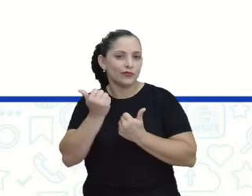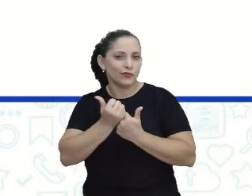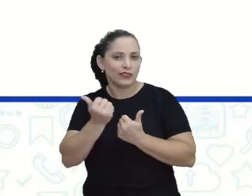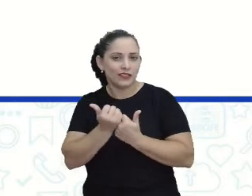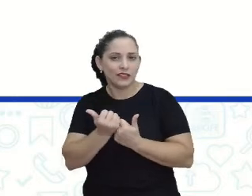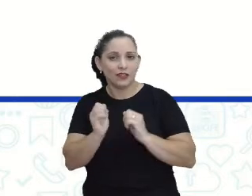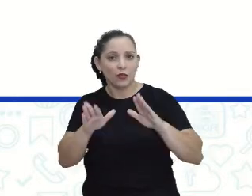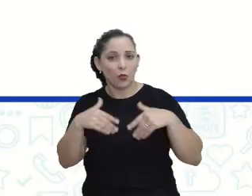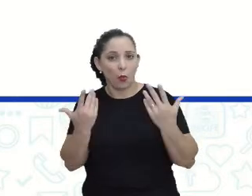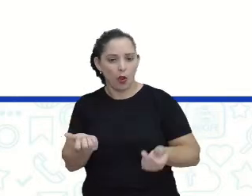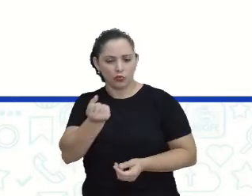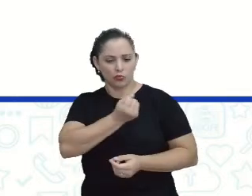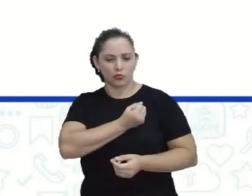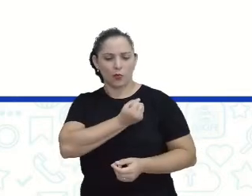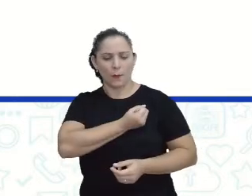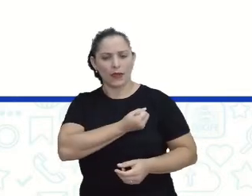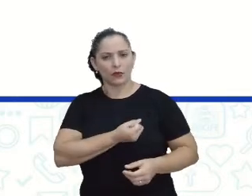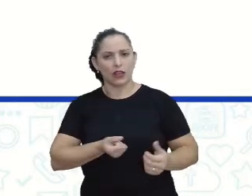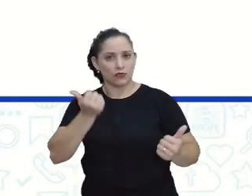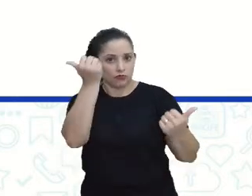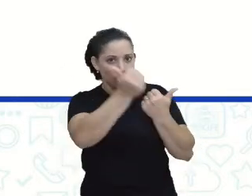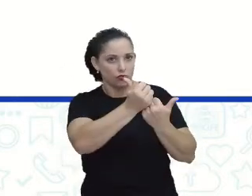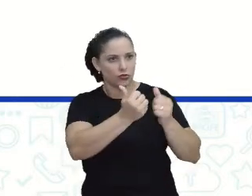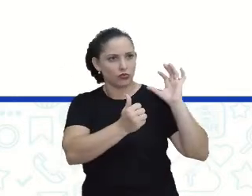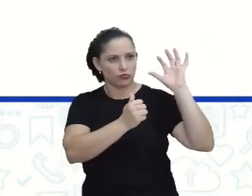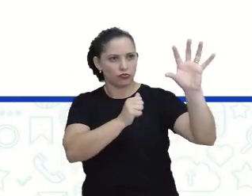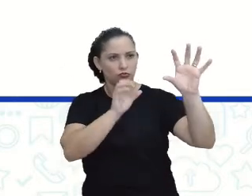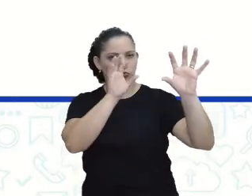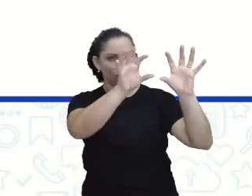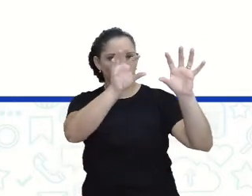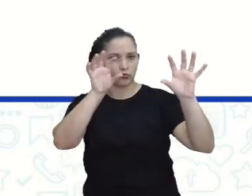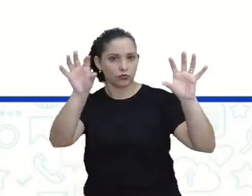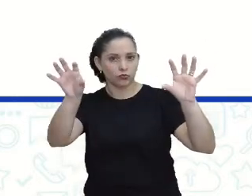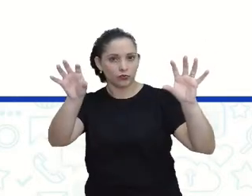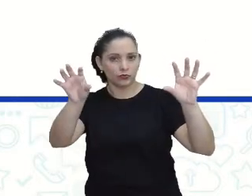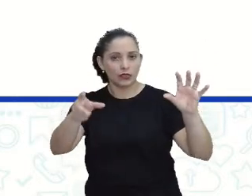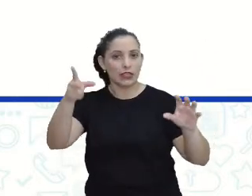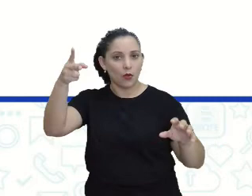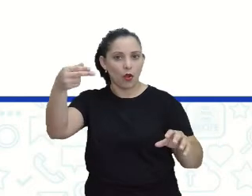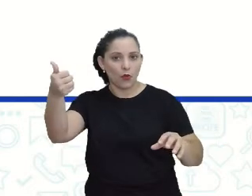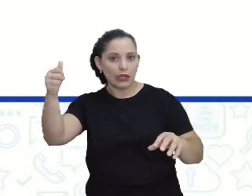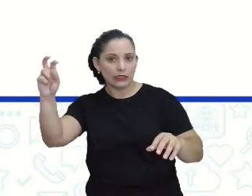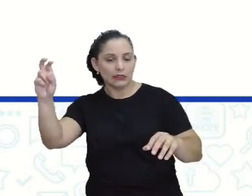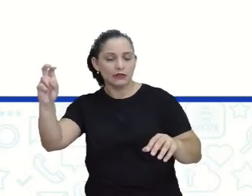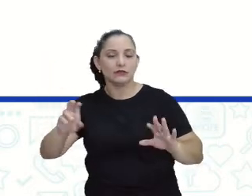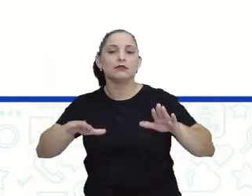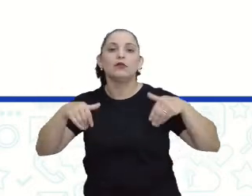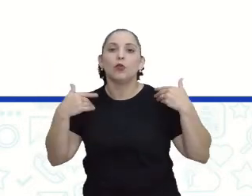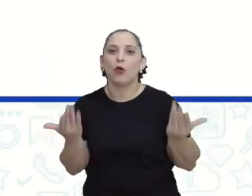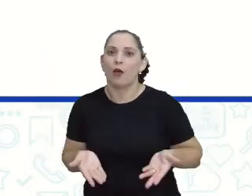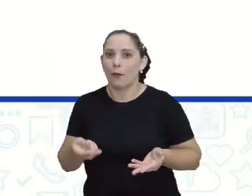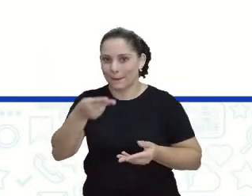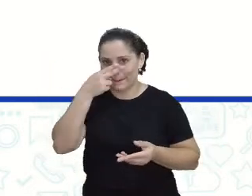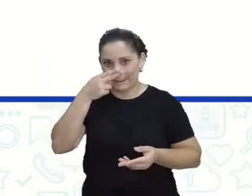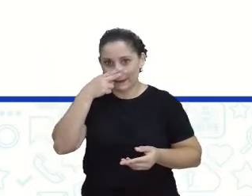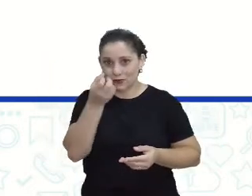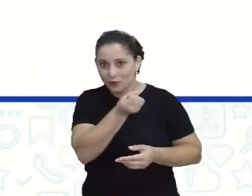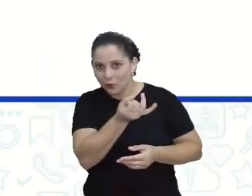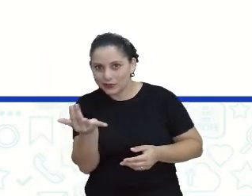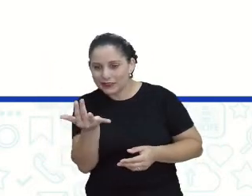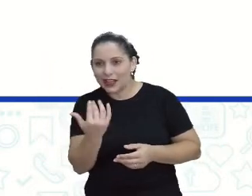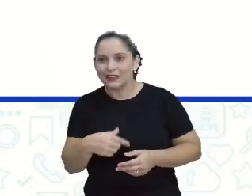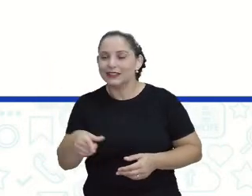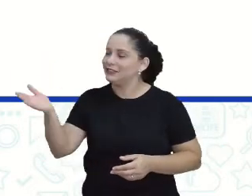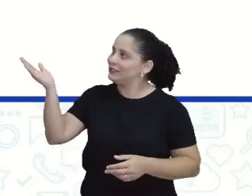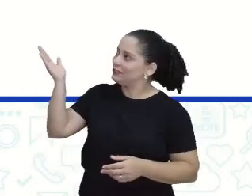qual número, por qual quantidade, vai dar o valor correto. No caso aí tem que ser o mesmo valor, né? Então, intuitivamente a gente vê